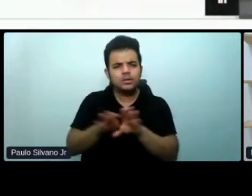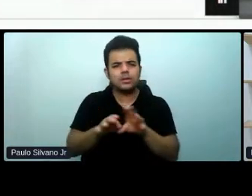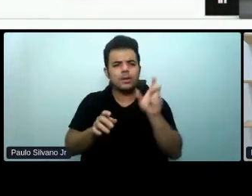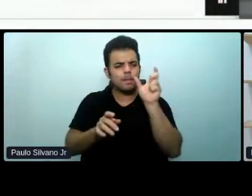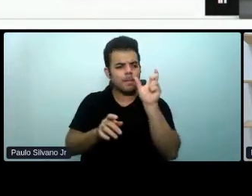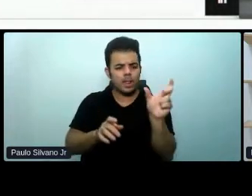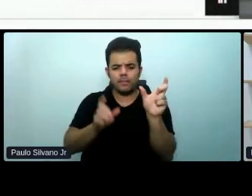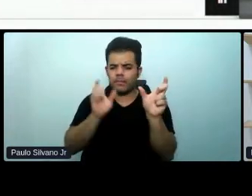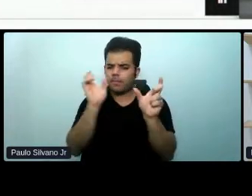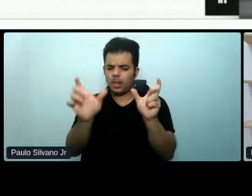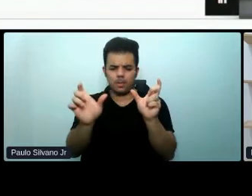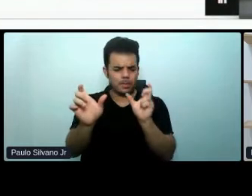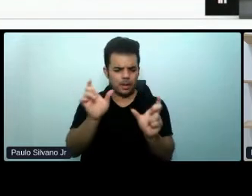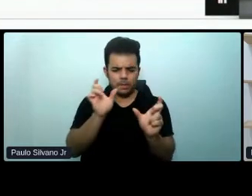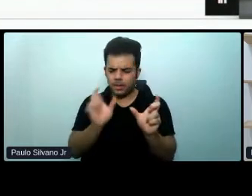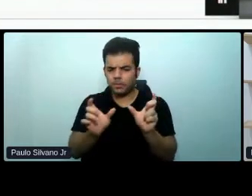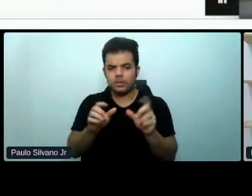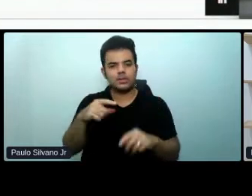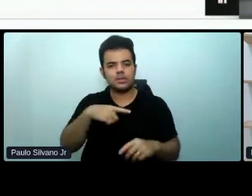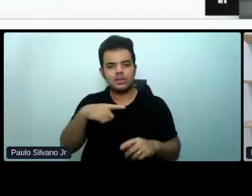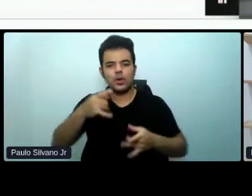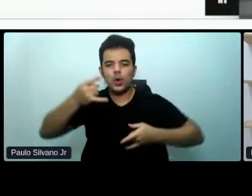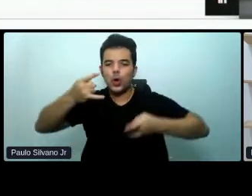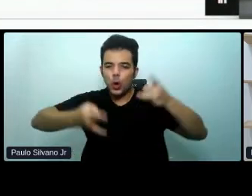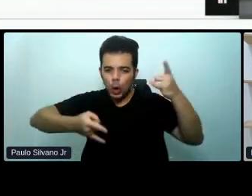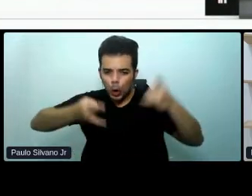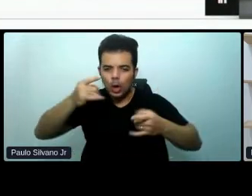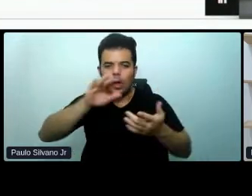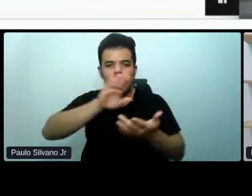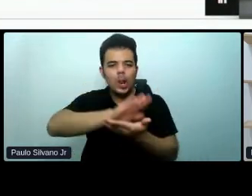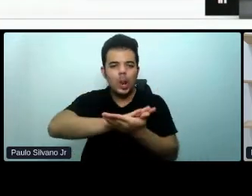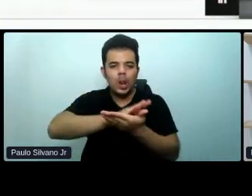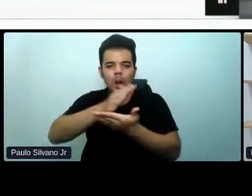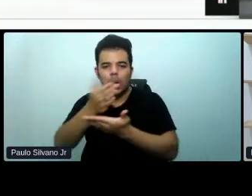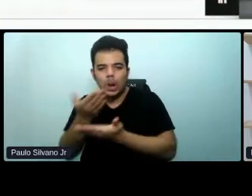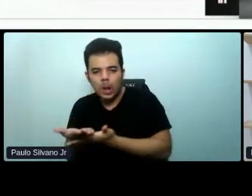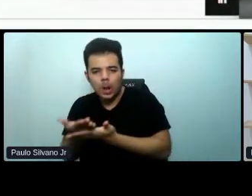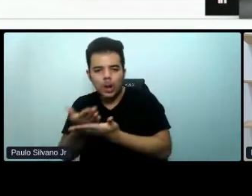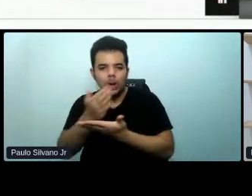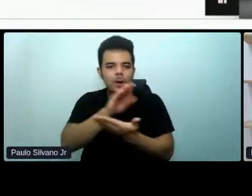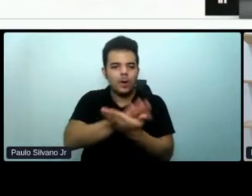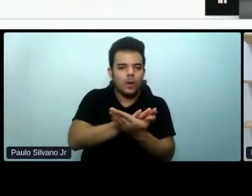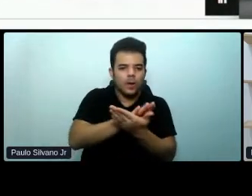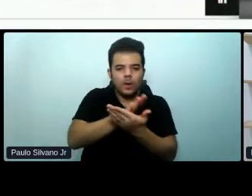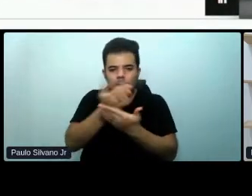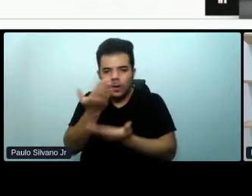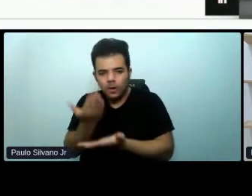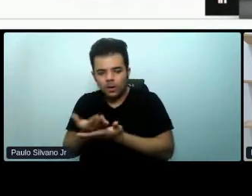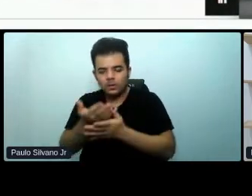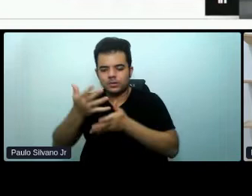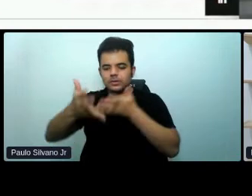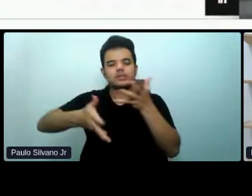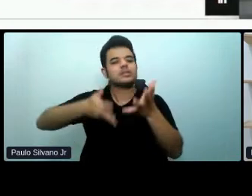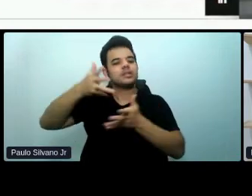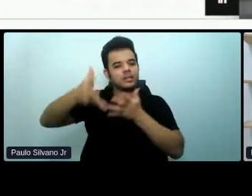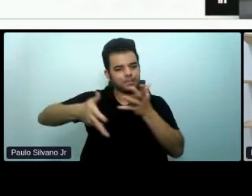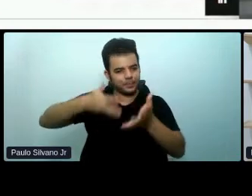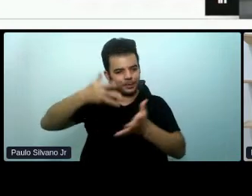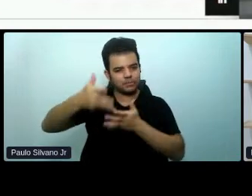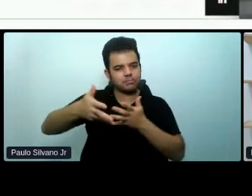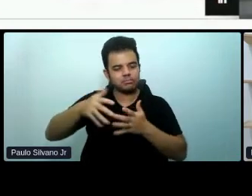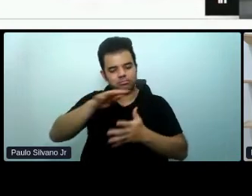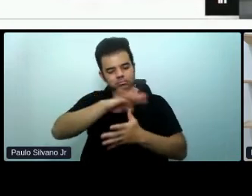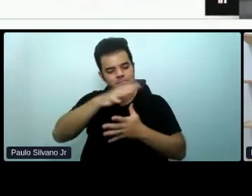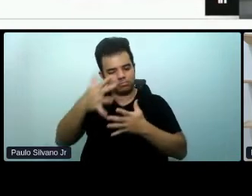palavras, vai ter um robozinho ali que vai interpretar em língua de sinais para